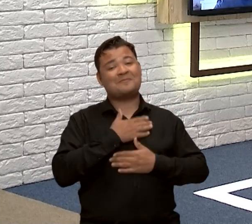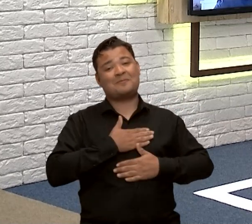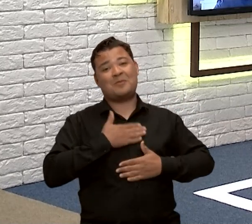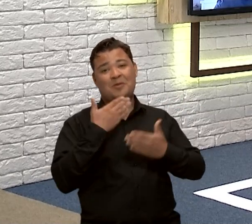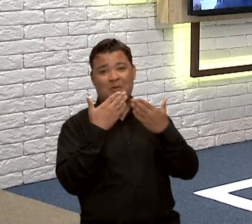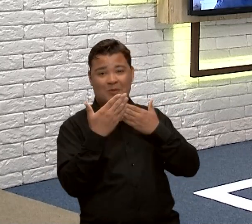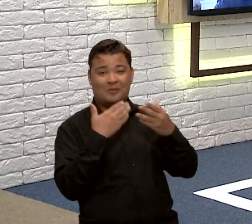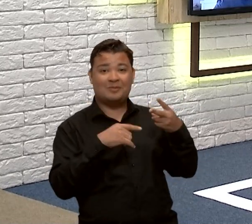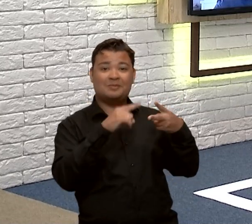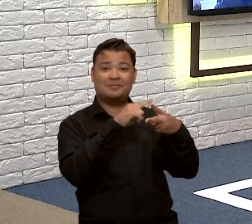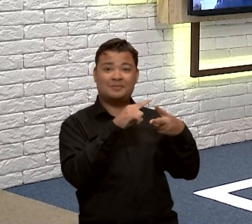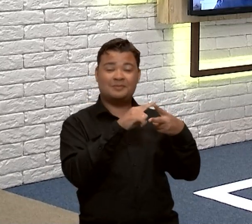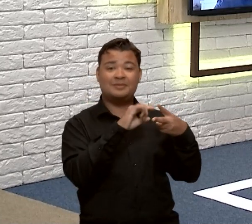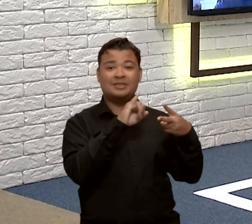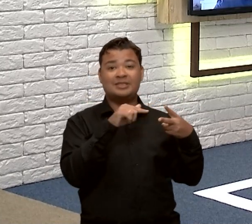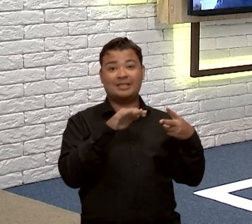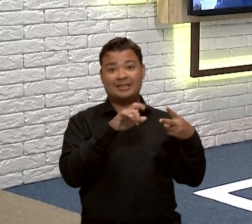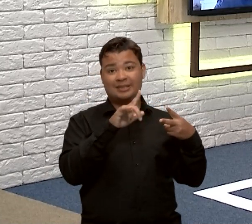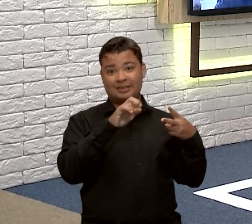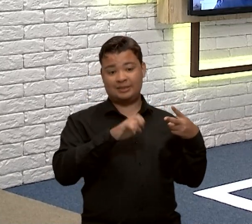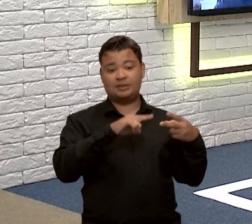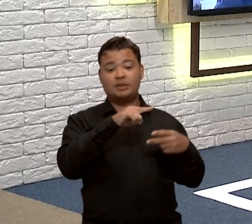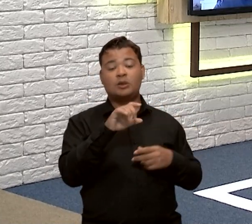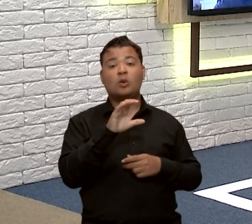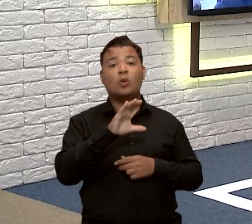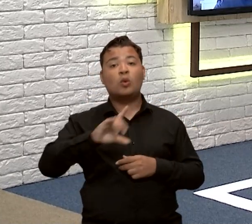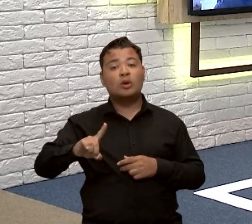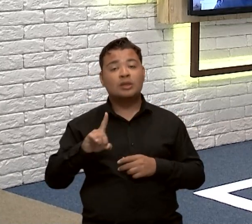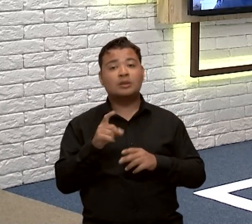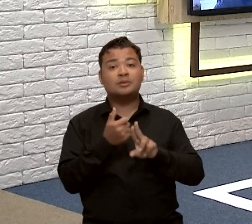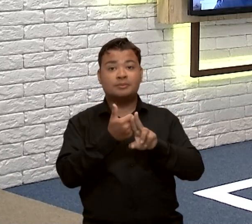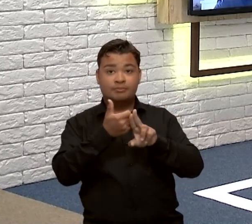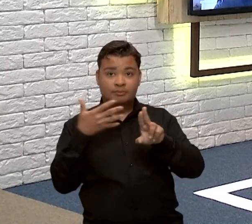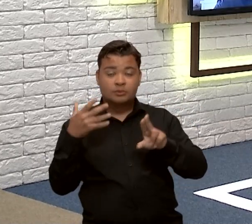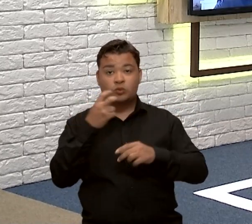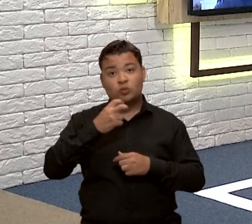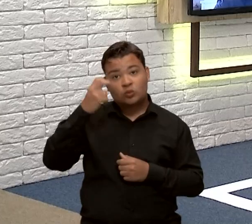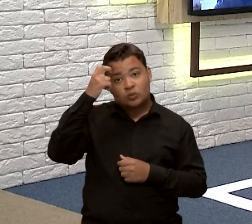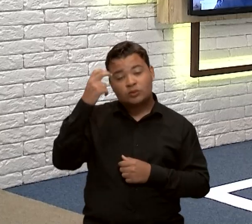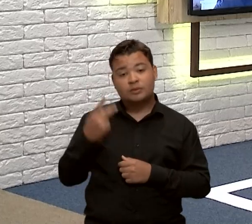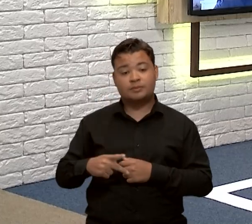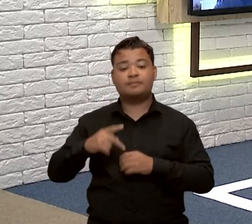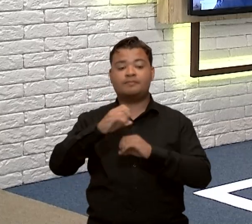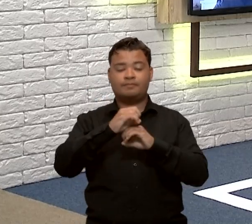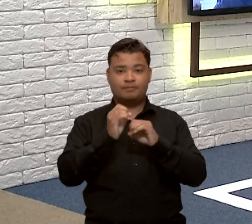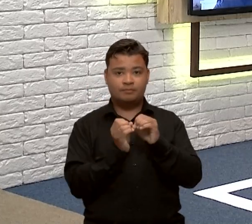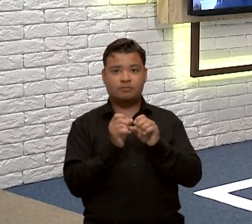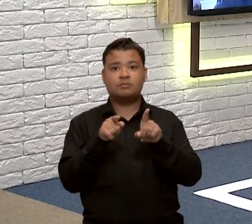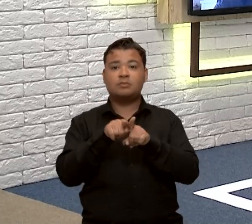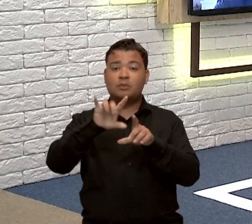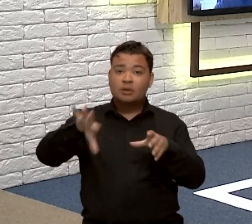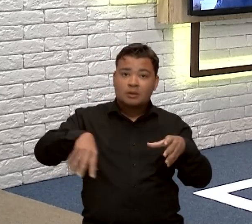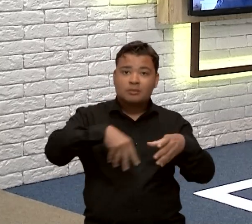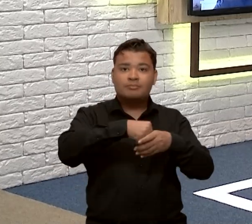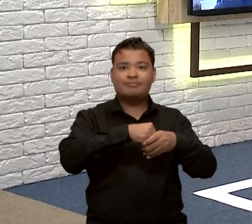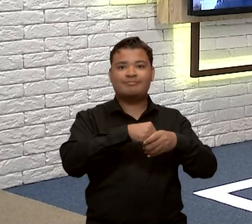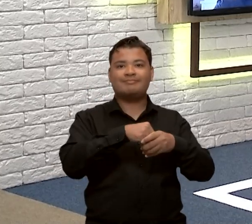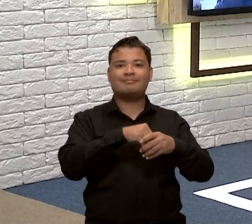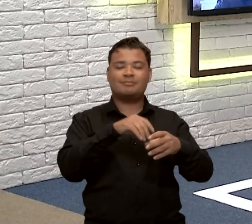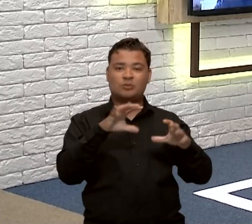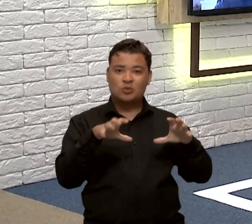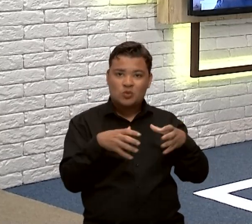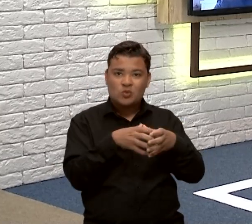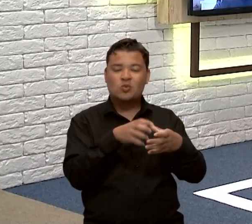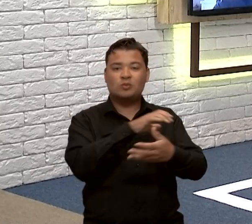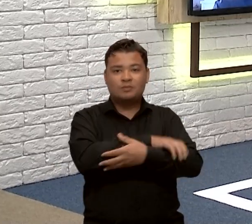Jaqueline Talga, que é coordenadora de Extensão e Cultura da UFG e integrante do coletivo Recicla Goiás. Ela se